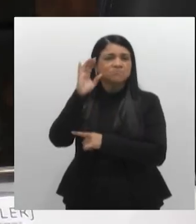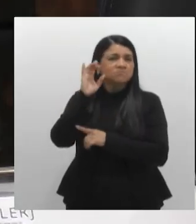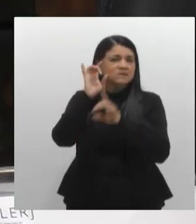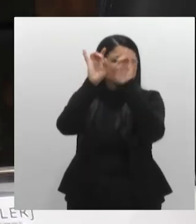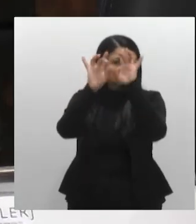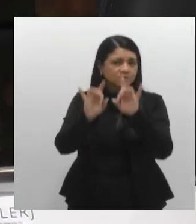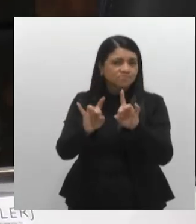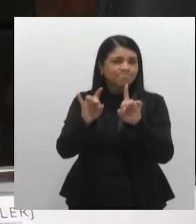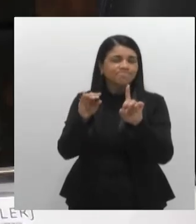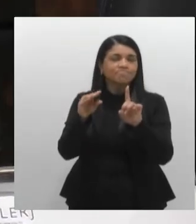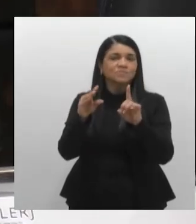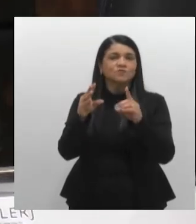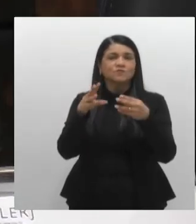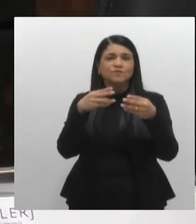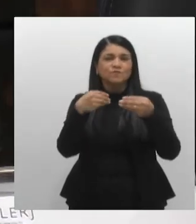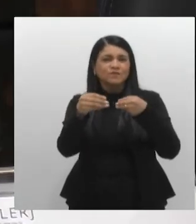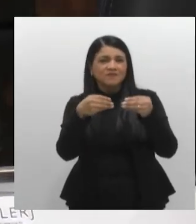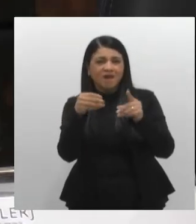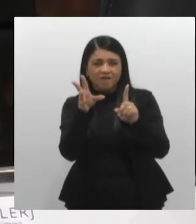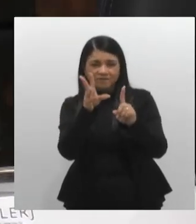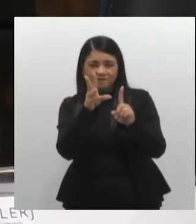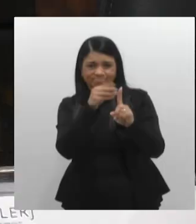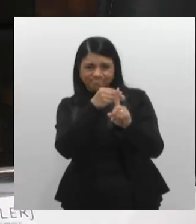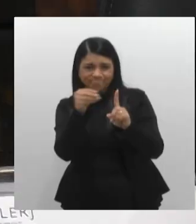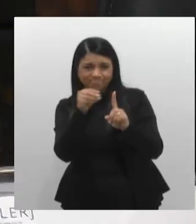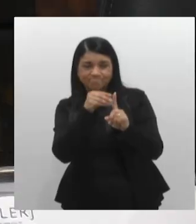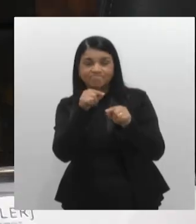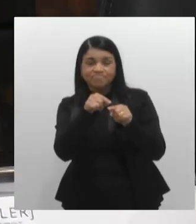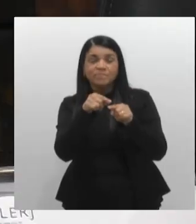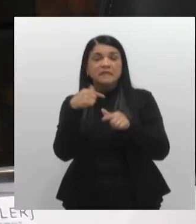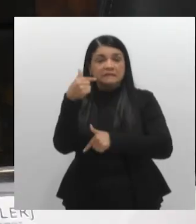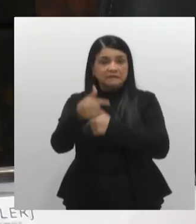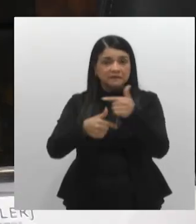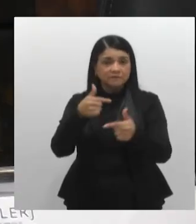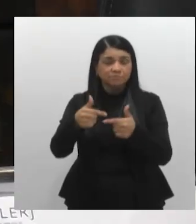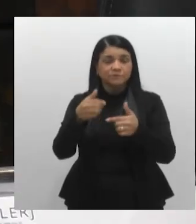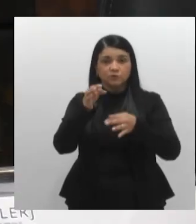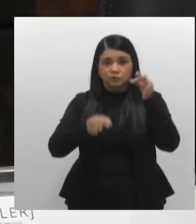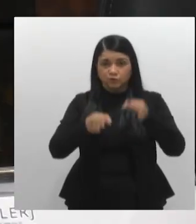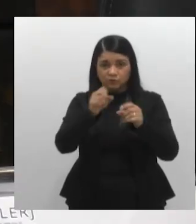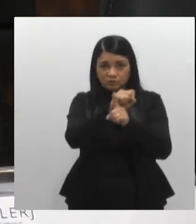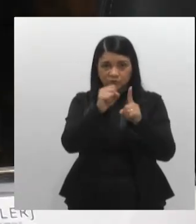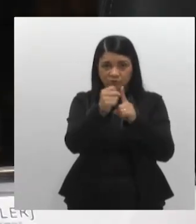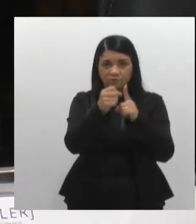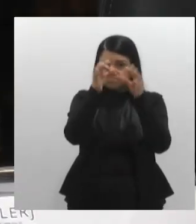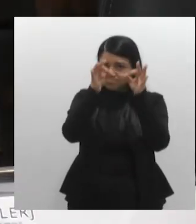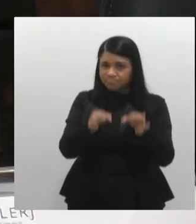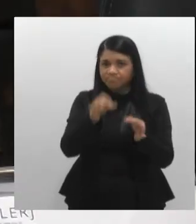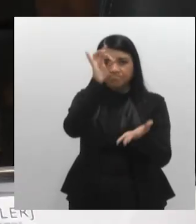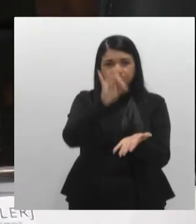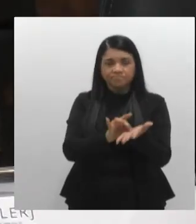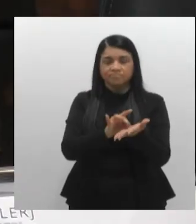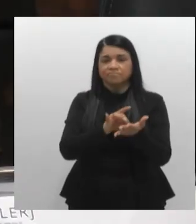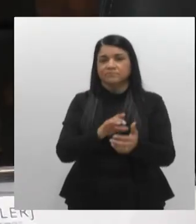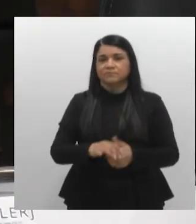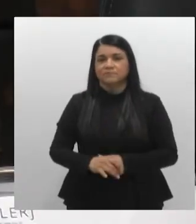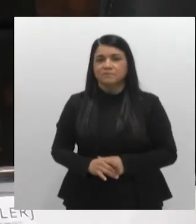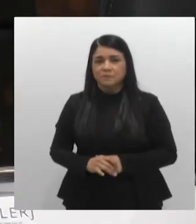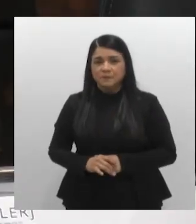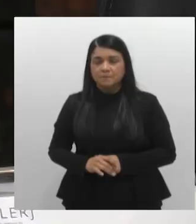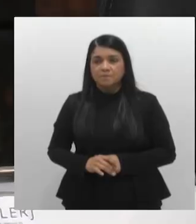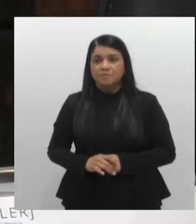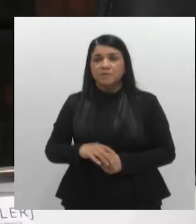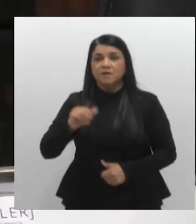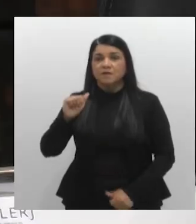mais vulneráveis, e a trabalhar para que a justiça social seja realidade.